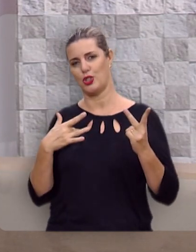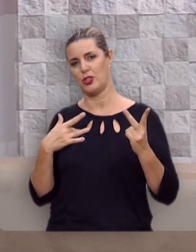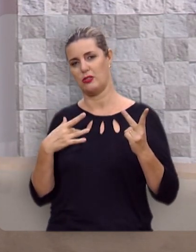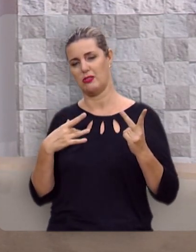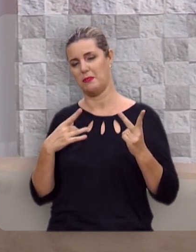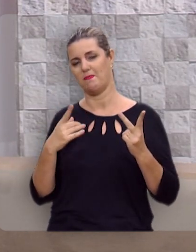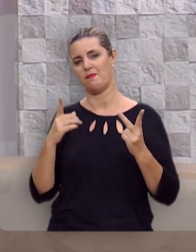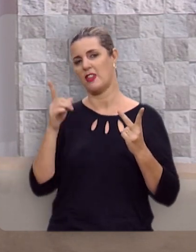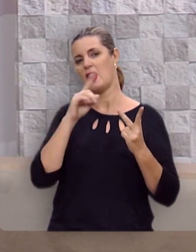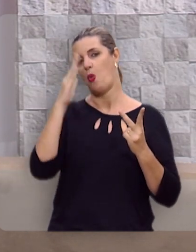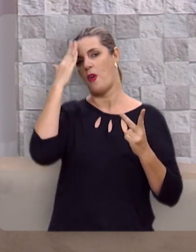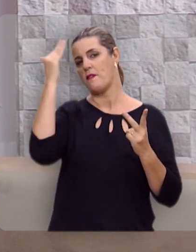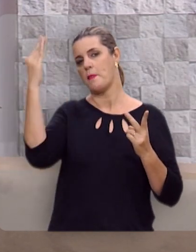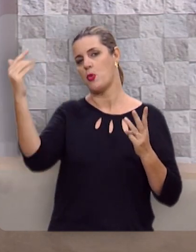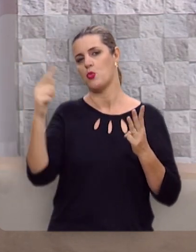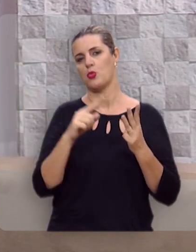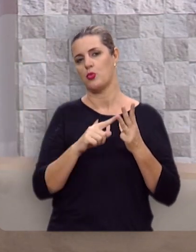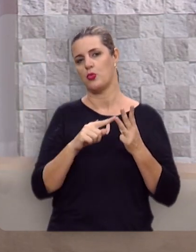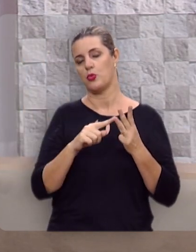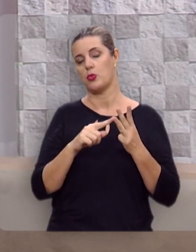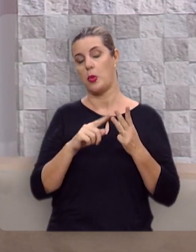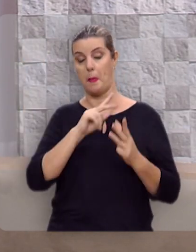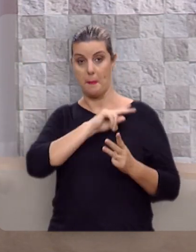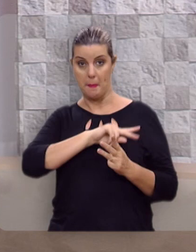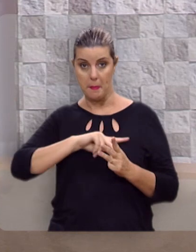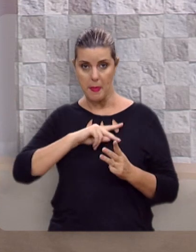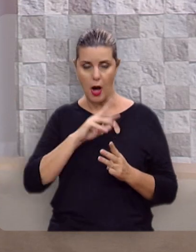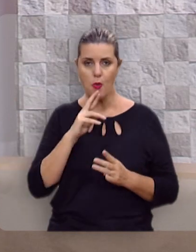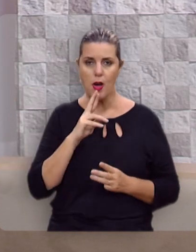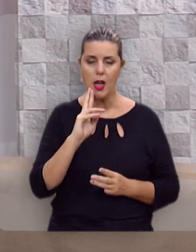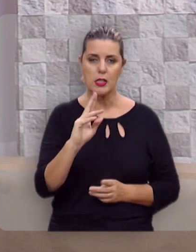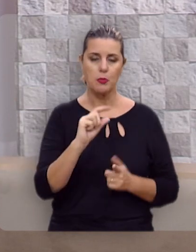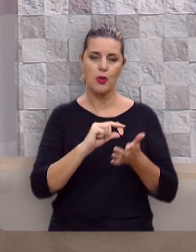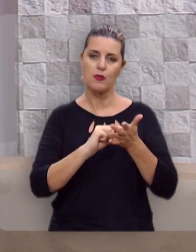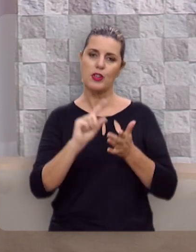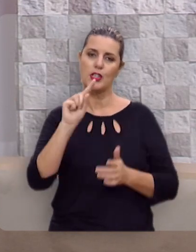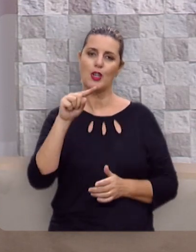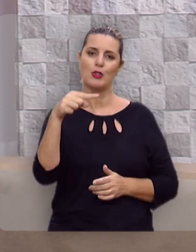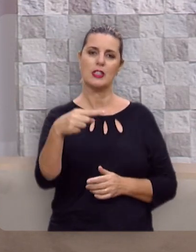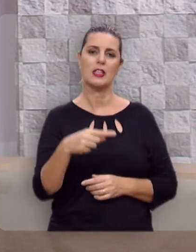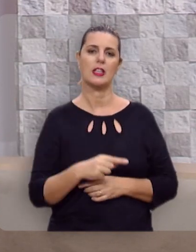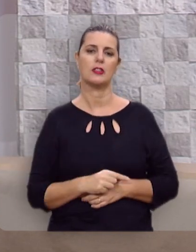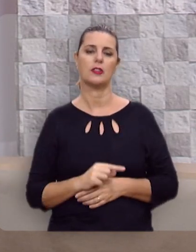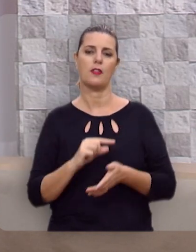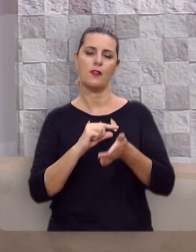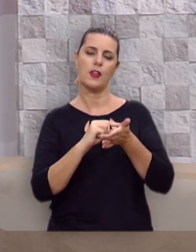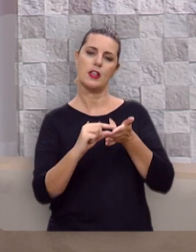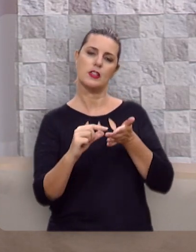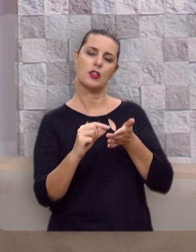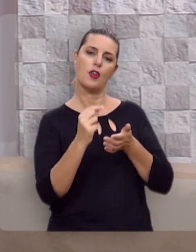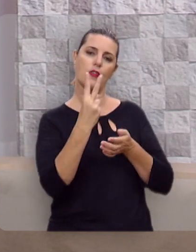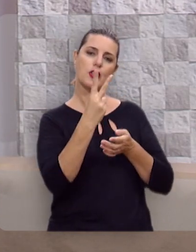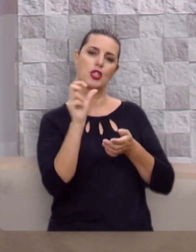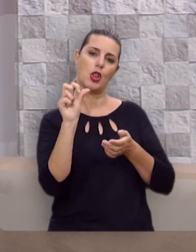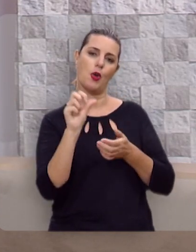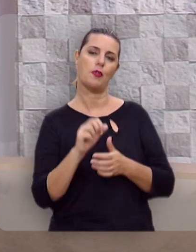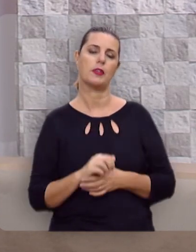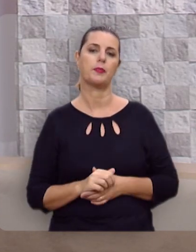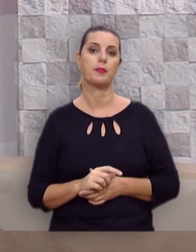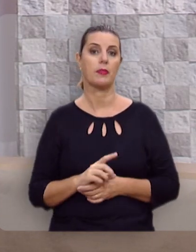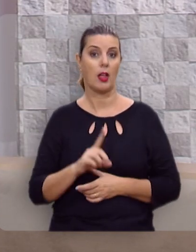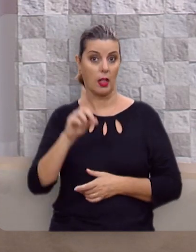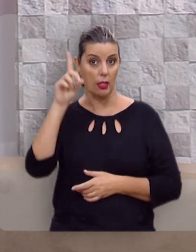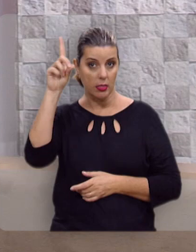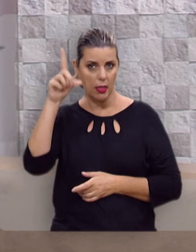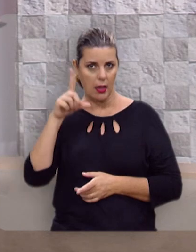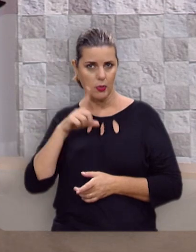saúde, nem mesmo sucesso. O apóstolo Paulo responde no verso seguinte, verso